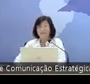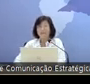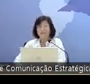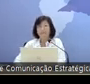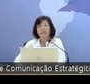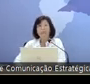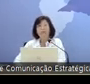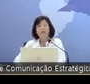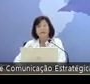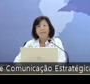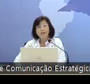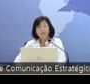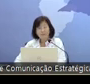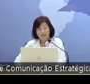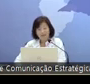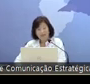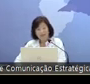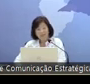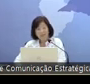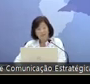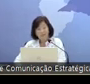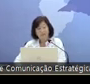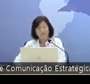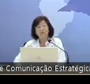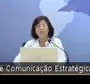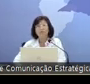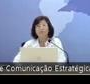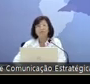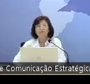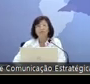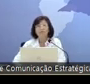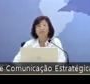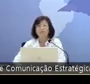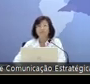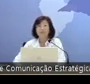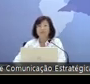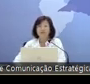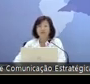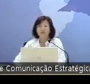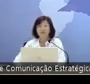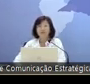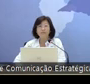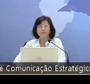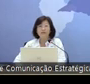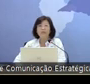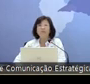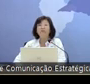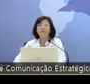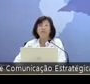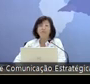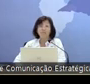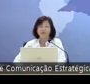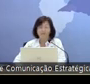de criança e para encontrar criança exposta nós nos baseamos nos nas informações do